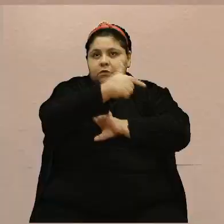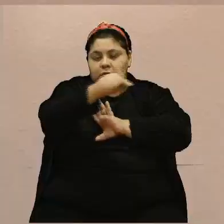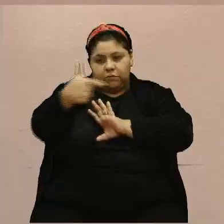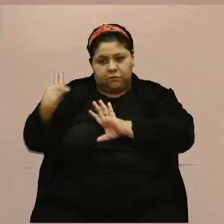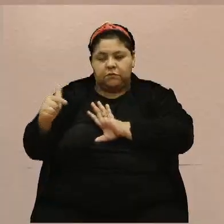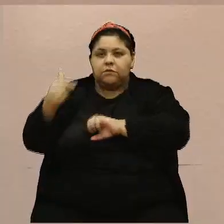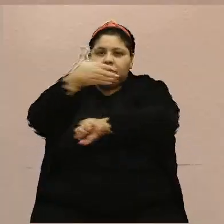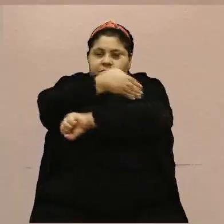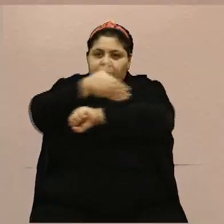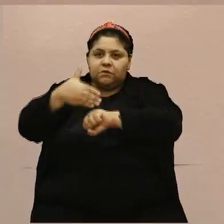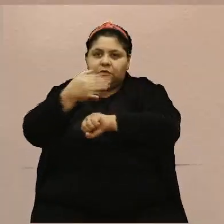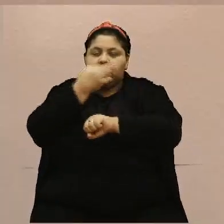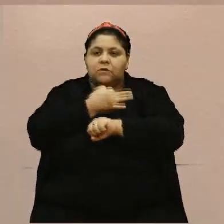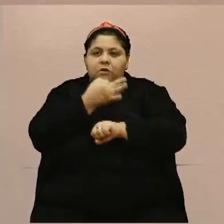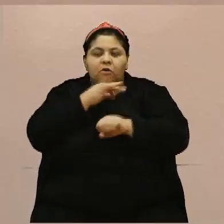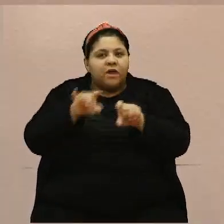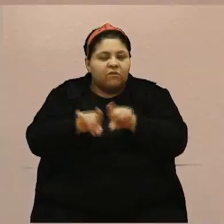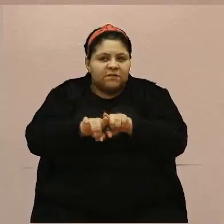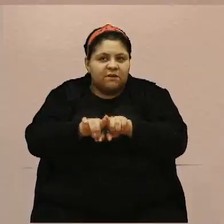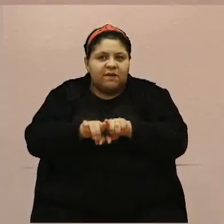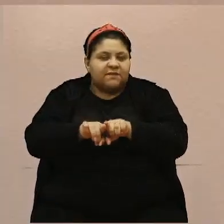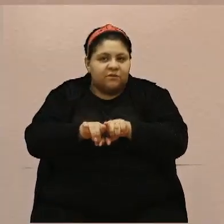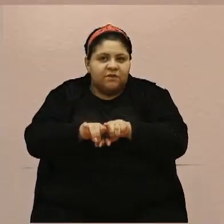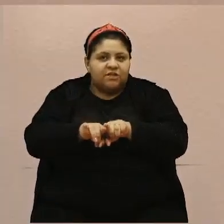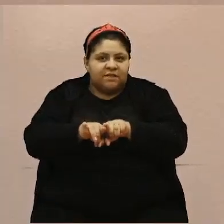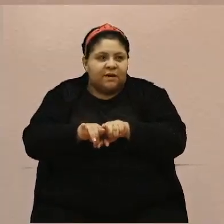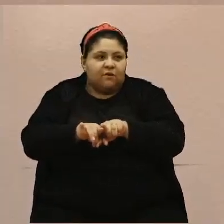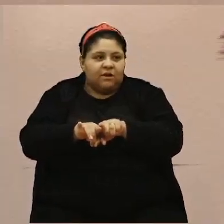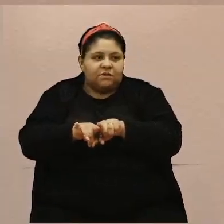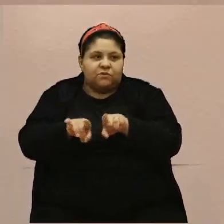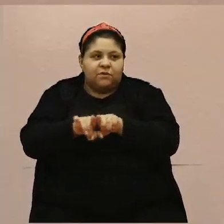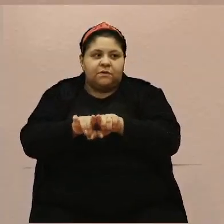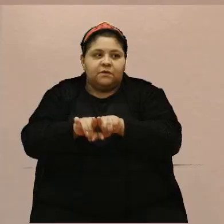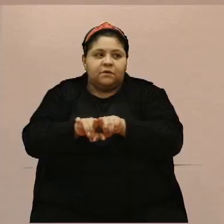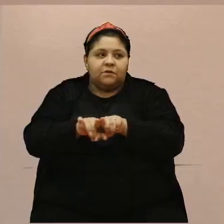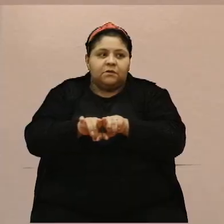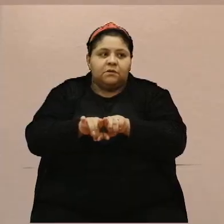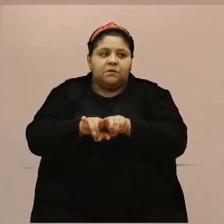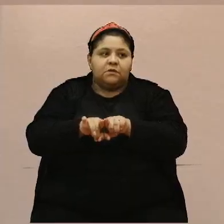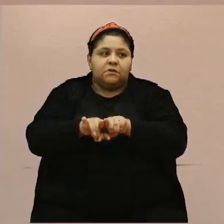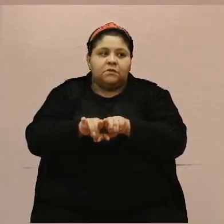demais ruas da cidade, nos demais bairros e demais loteamentos, esses mutirões, para que as